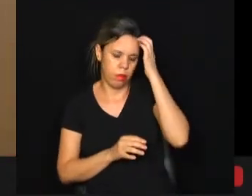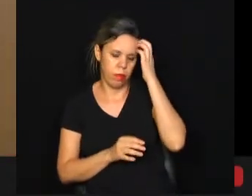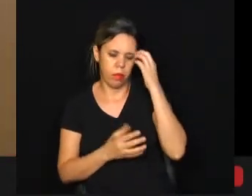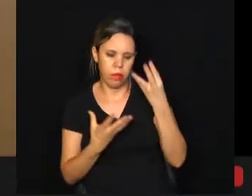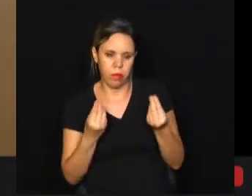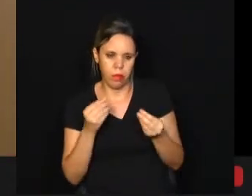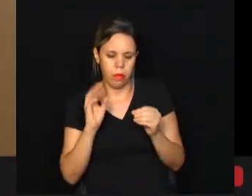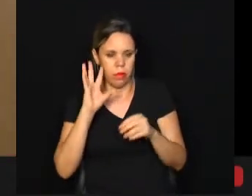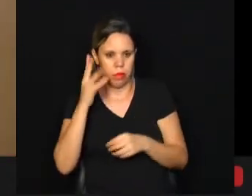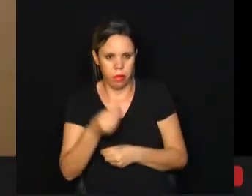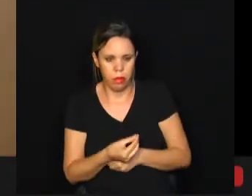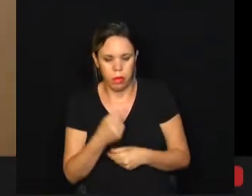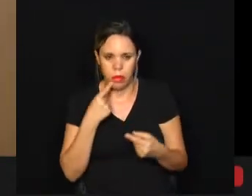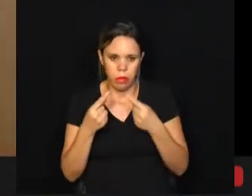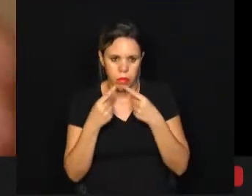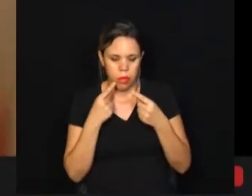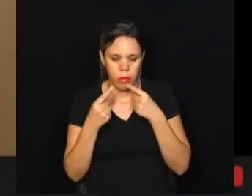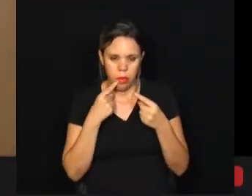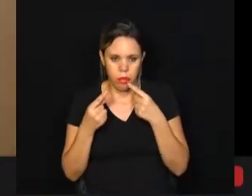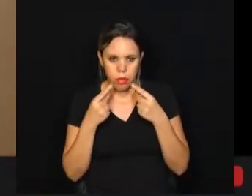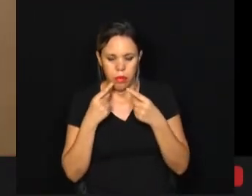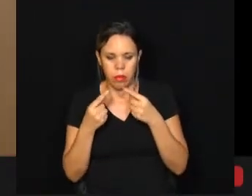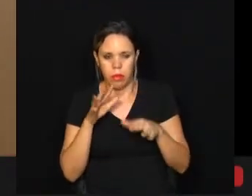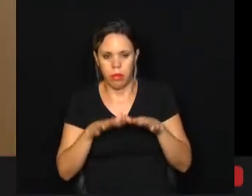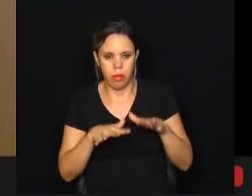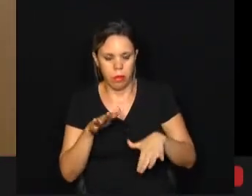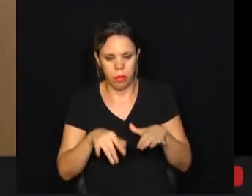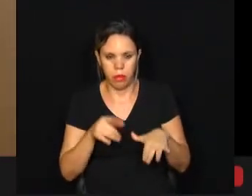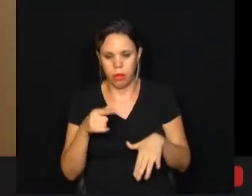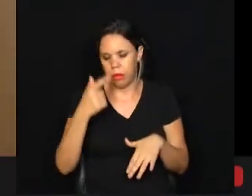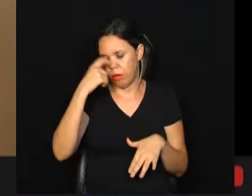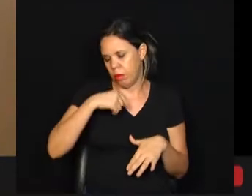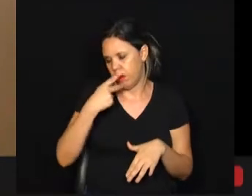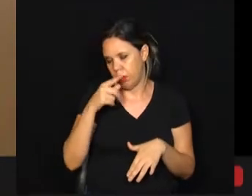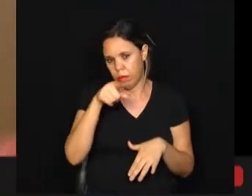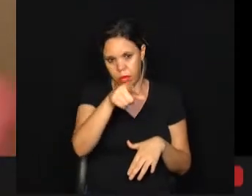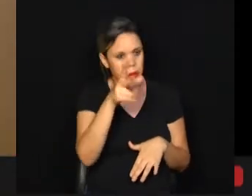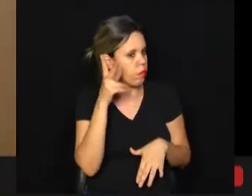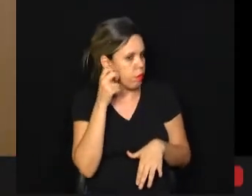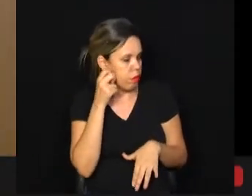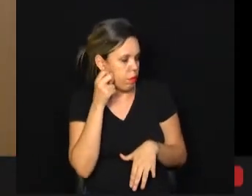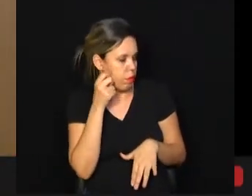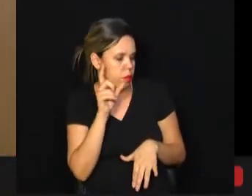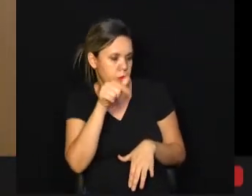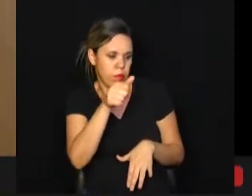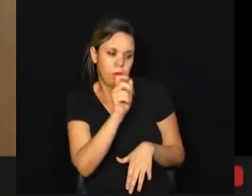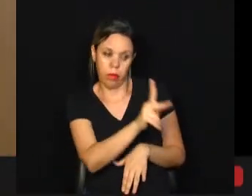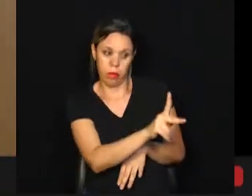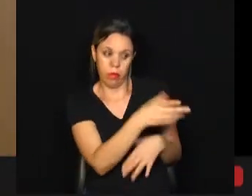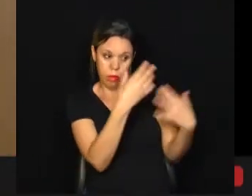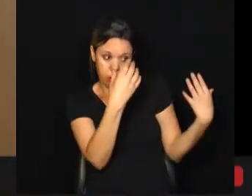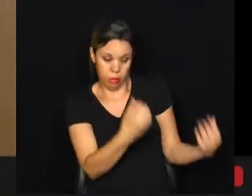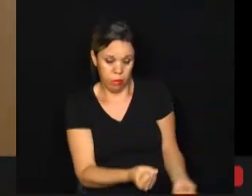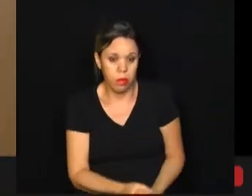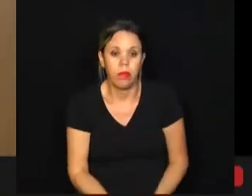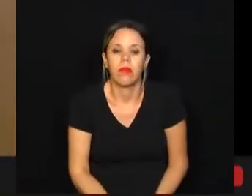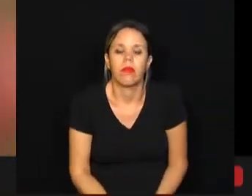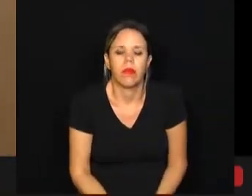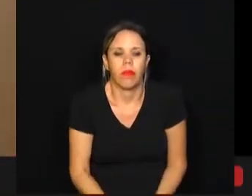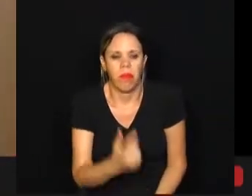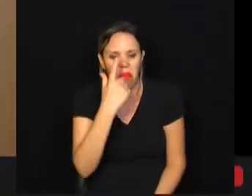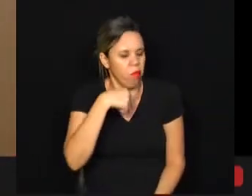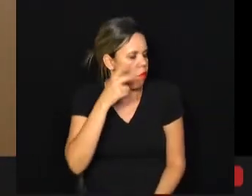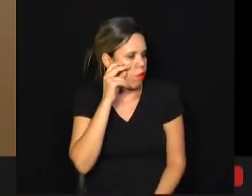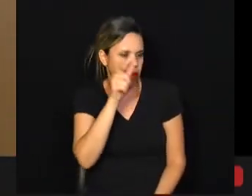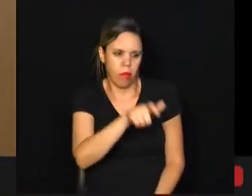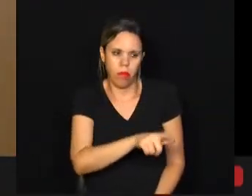se entende do diálogo, muitas vezes eu falo, você escuta e diz ok. Eu não estou aqui para